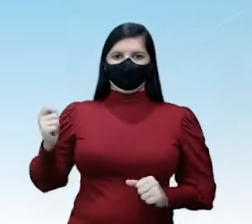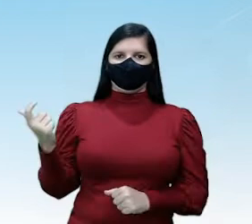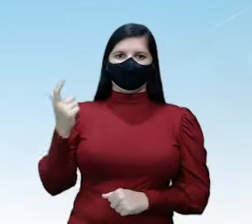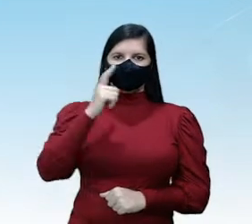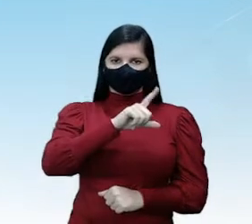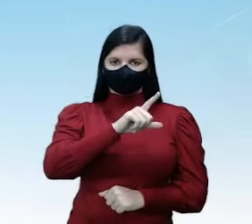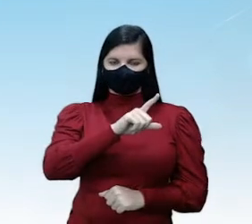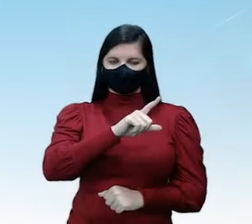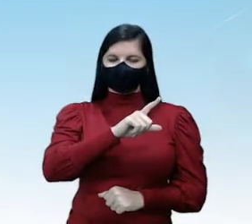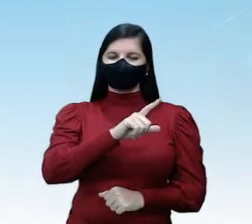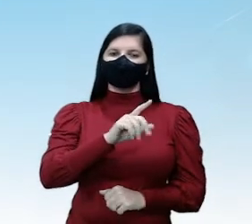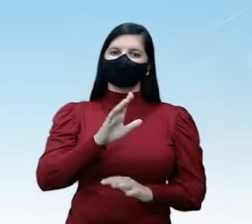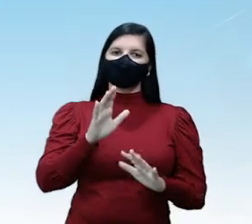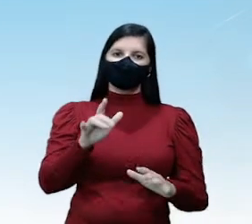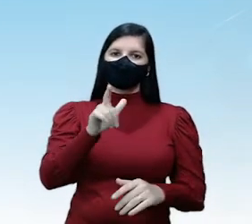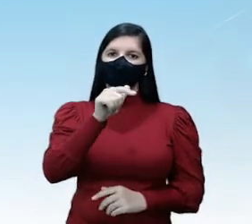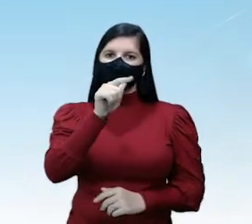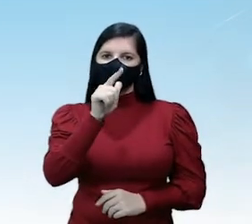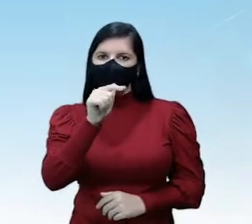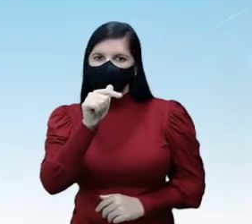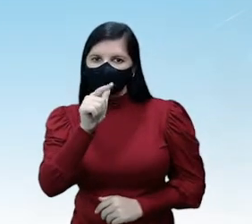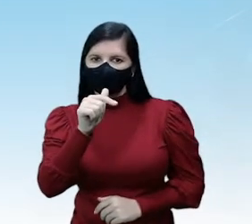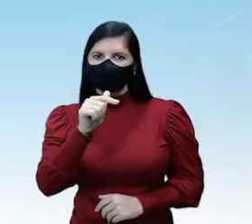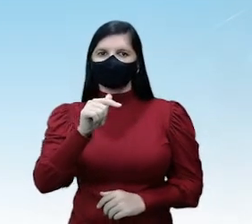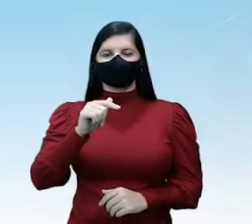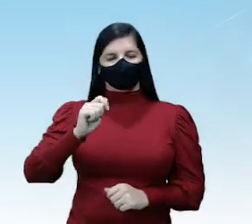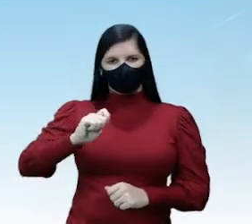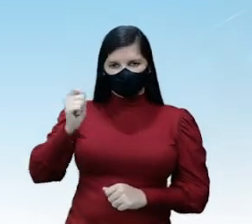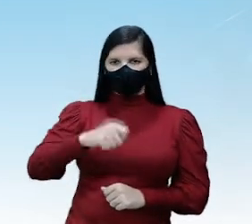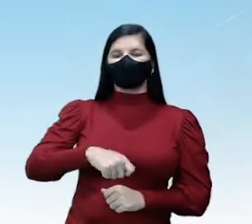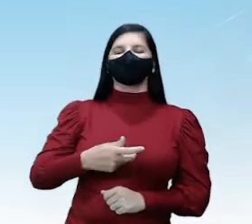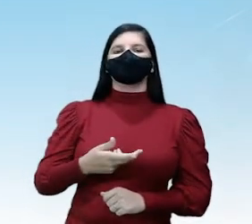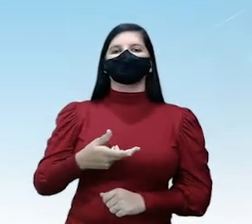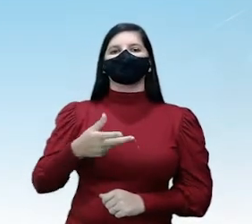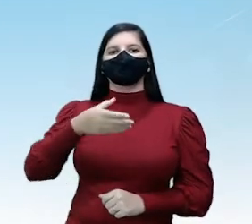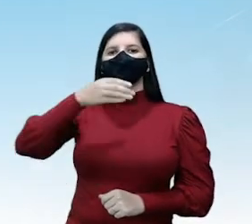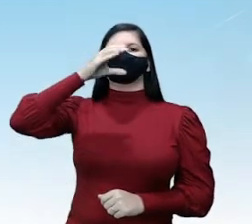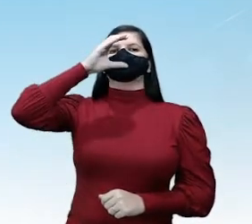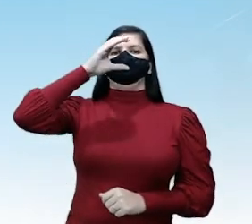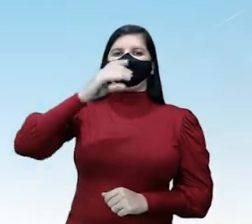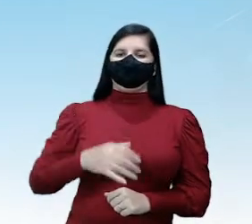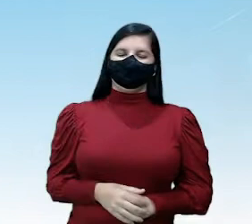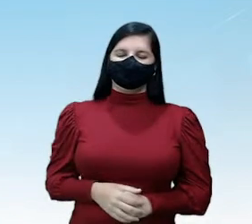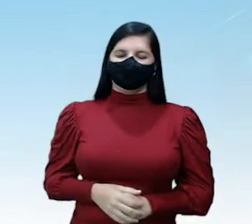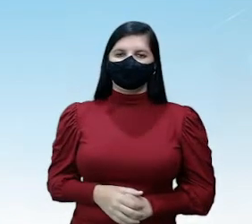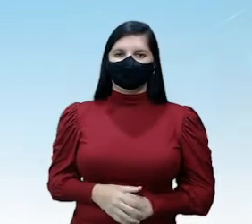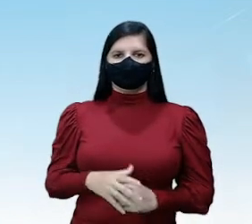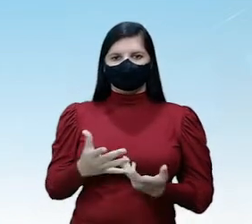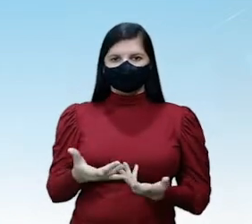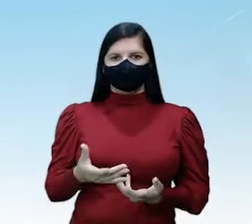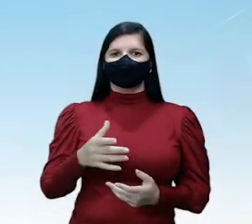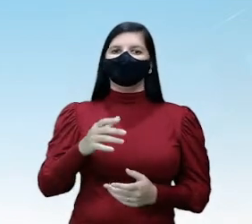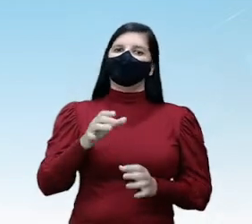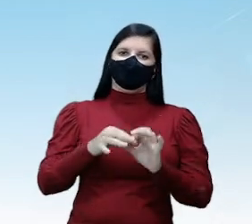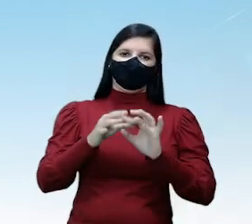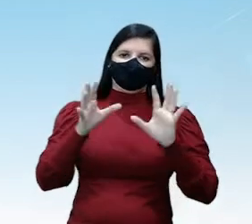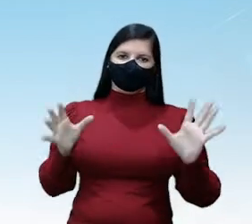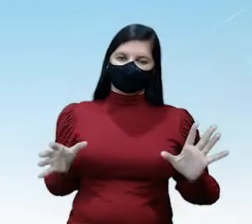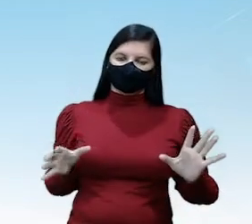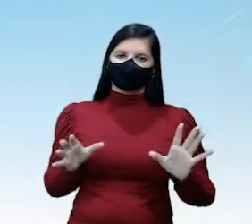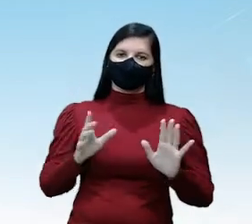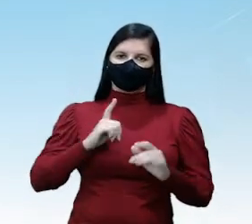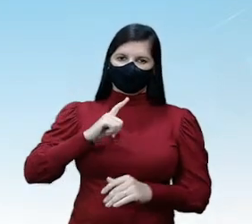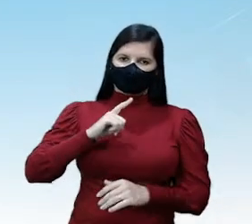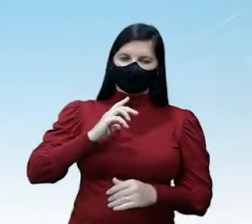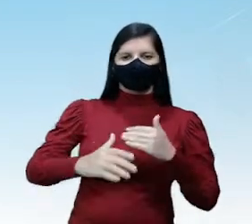água potável, é aquela água que é apropriada para se beber, ou seja, para você ingerir. E aí